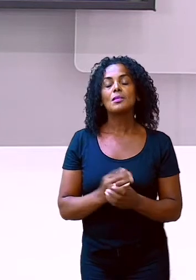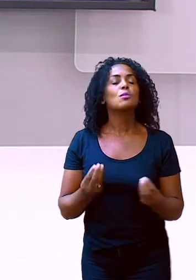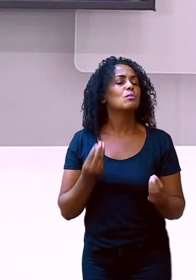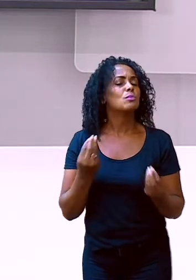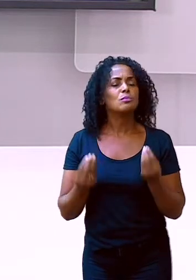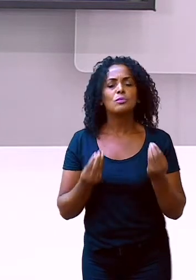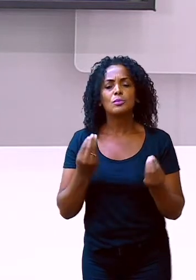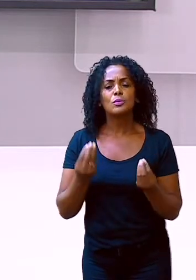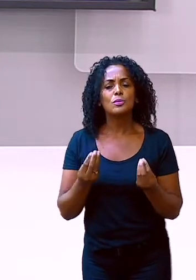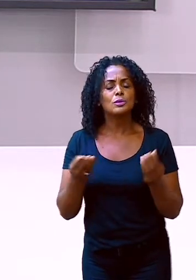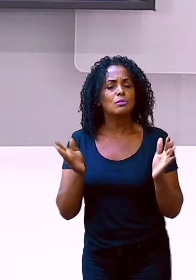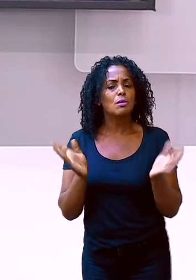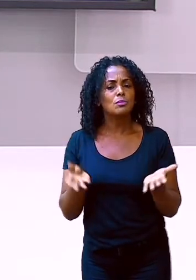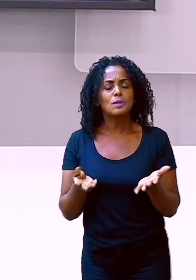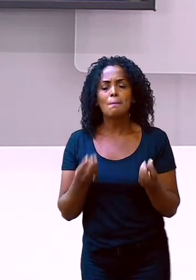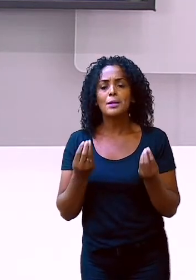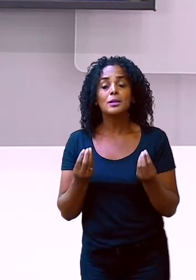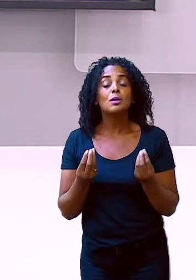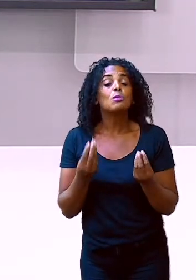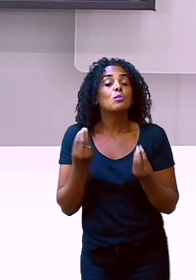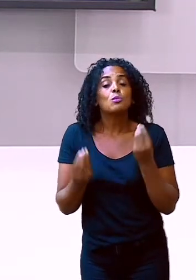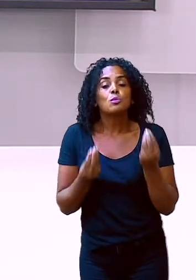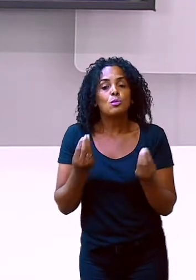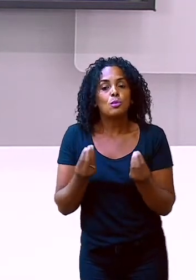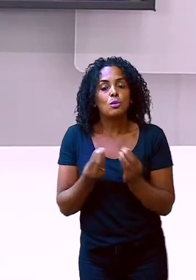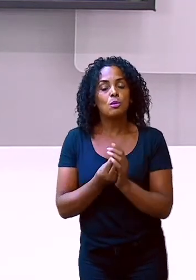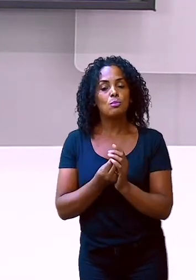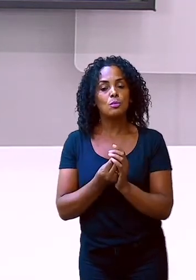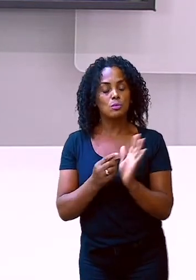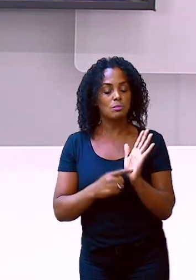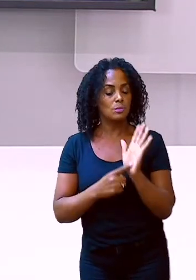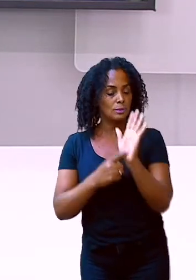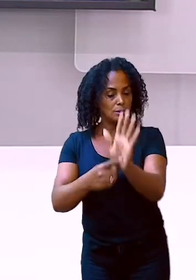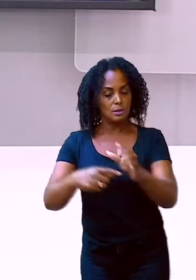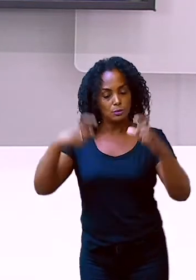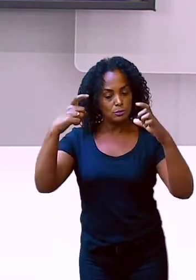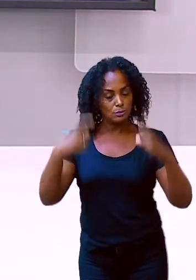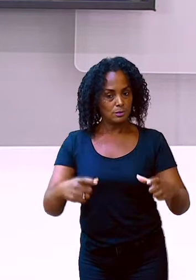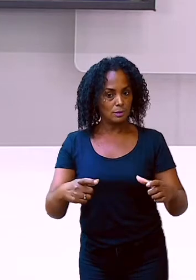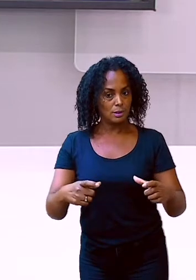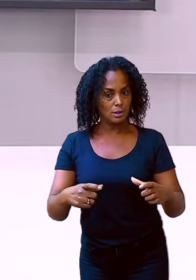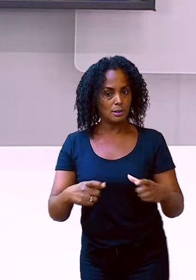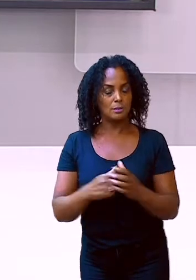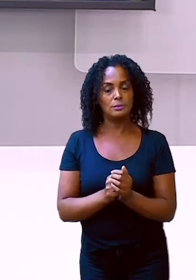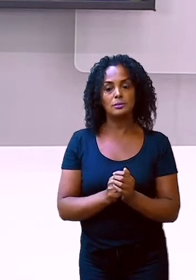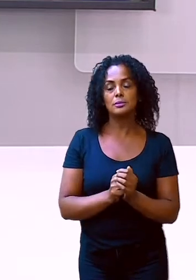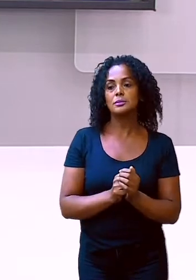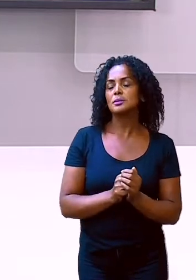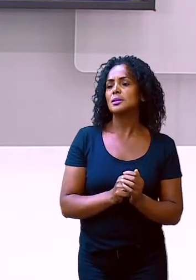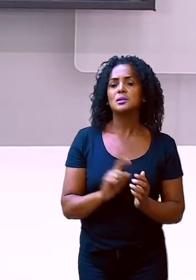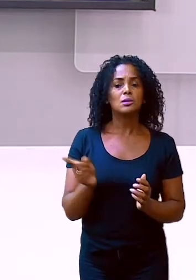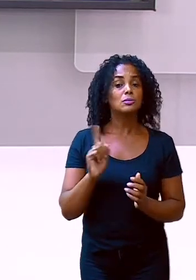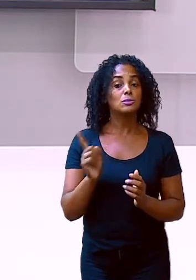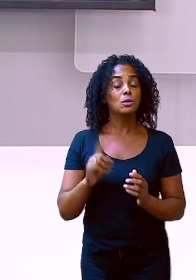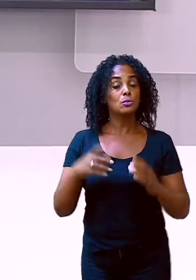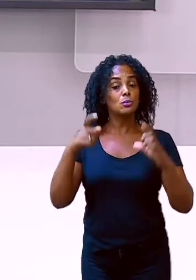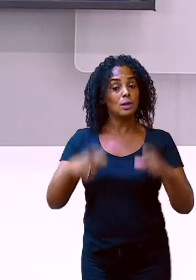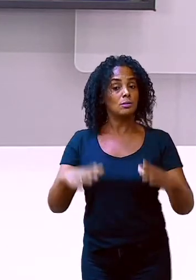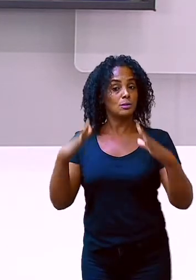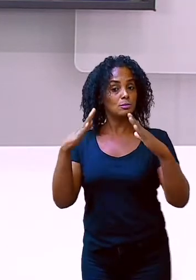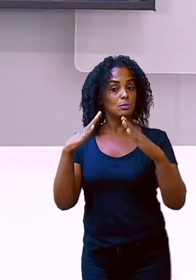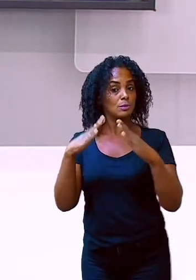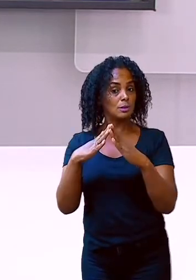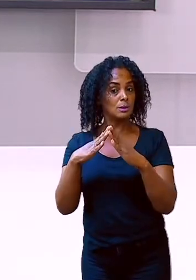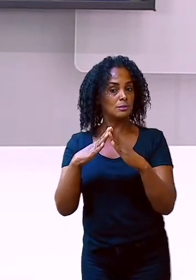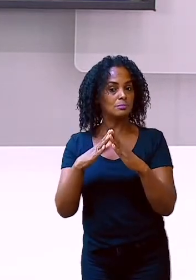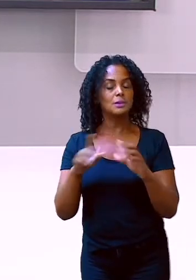é representado os lugares. Não só os lugares que nós moramos, mas também os lugares que nós frequentamos,